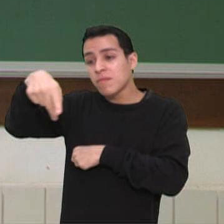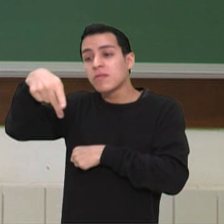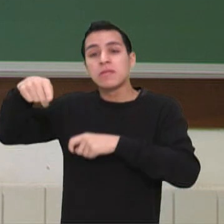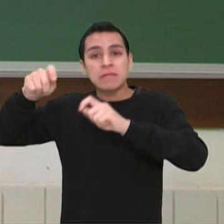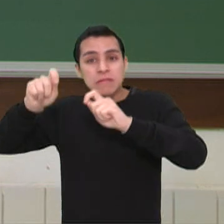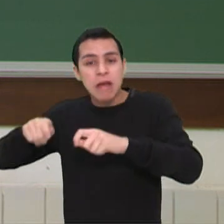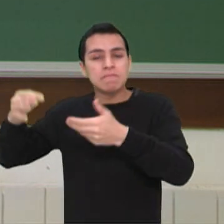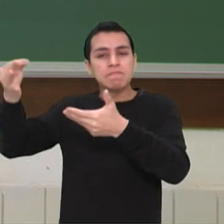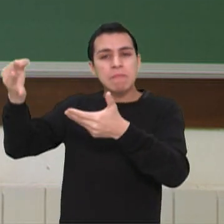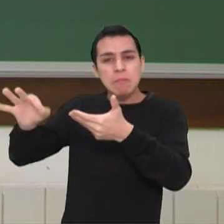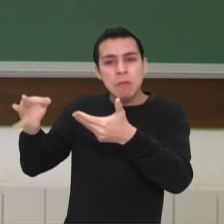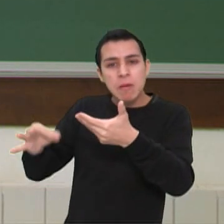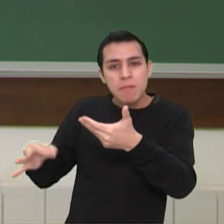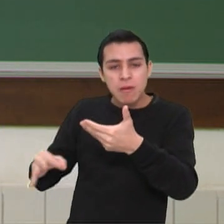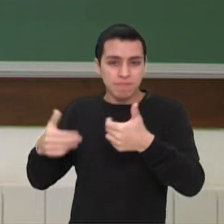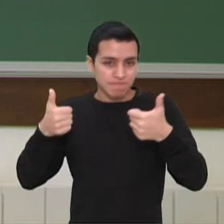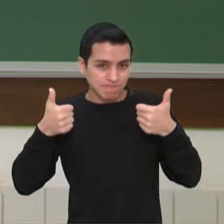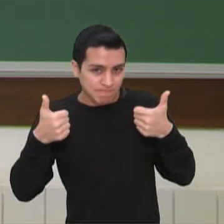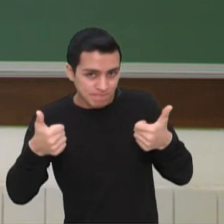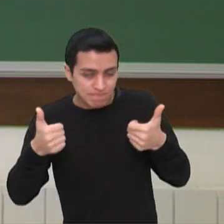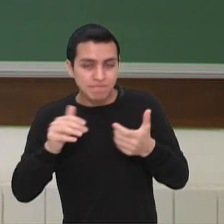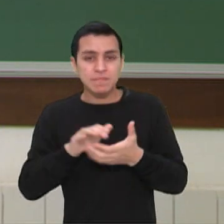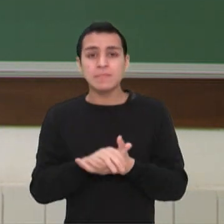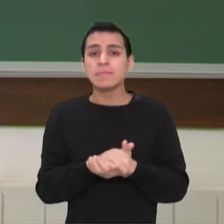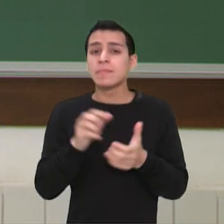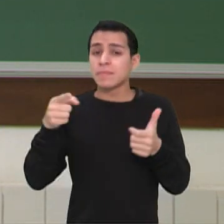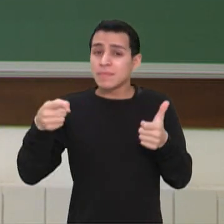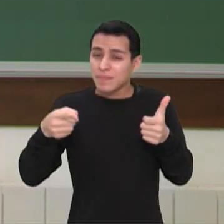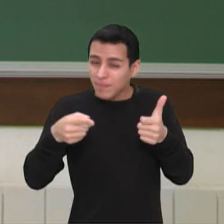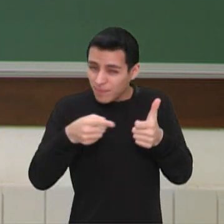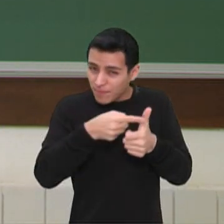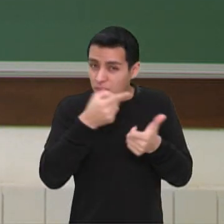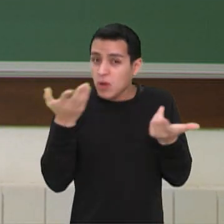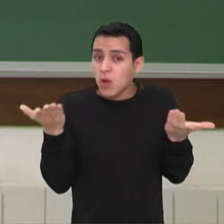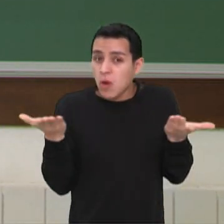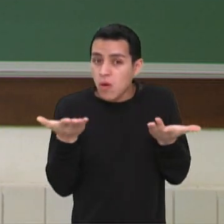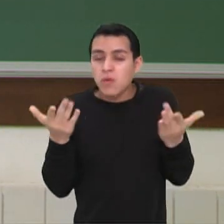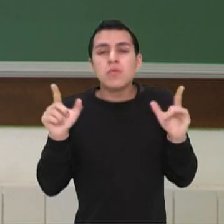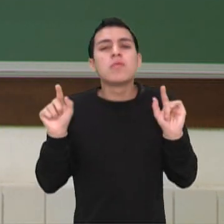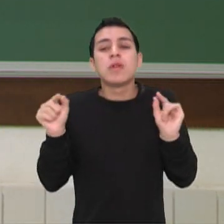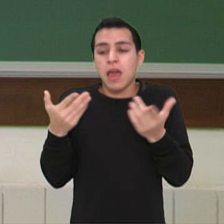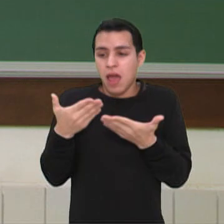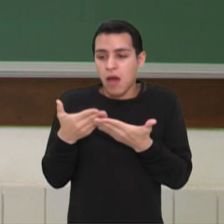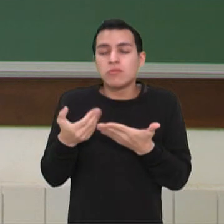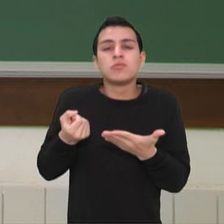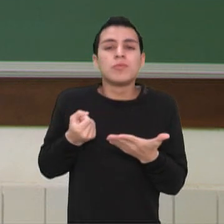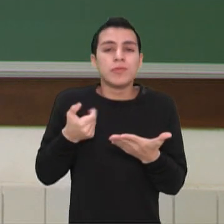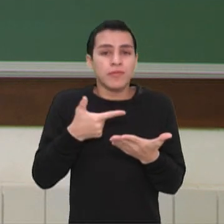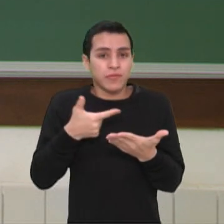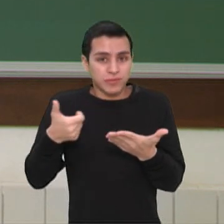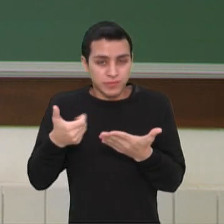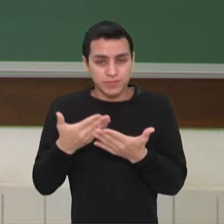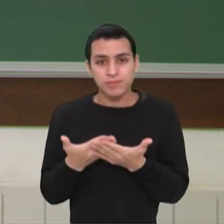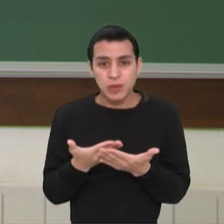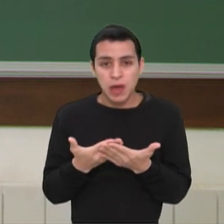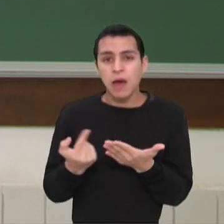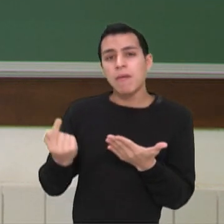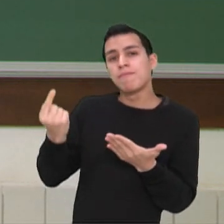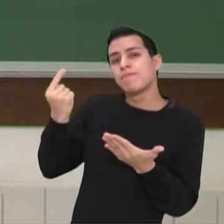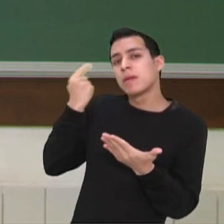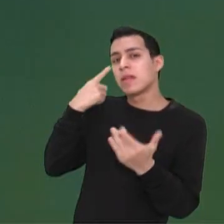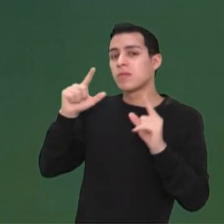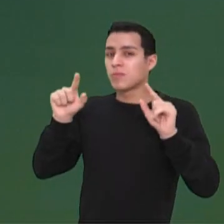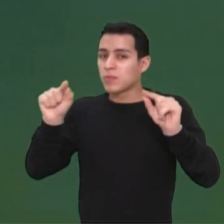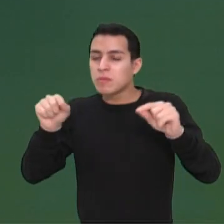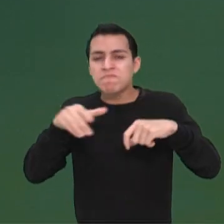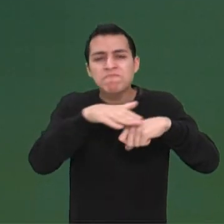ok? Então, pessoal, primeiramente, nós vamos para a nossa aula 21 e na aula passada nós